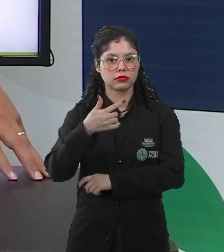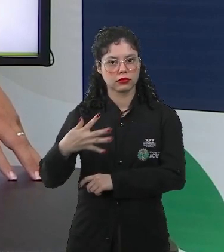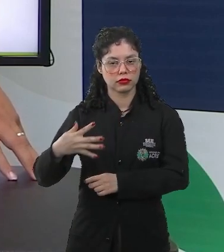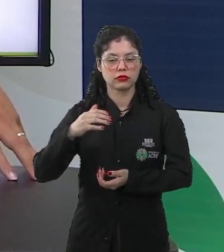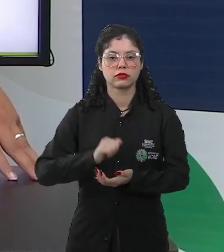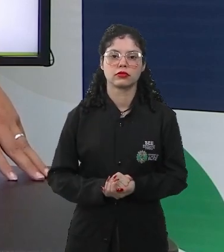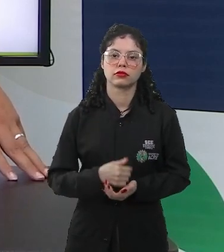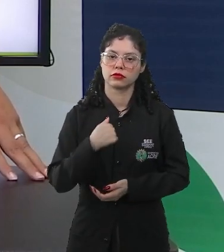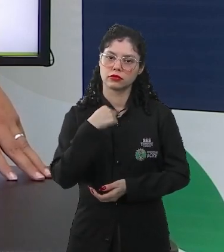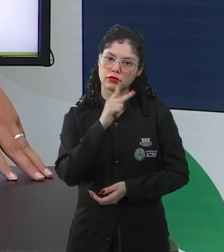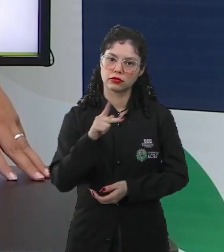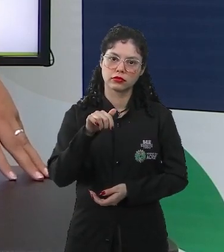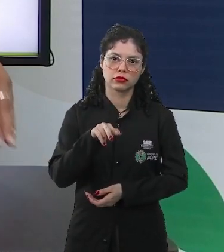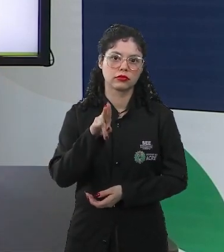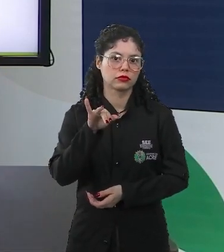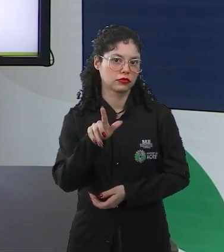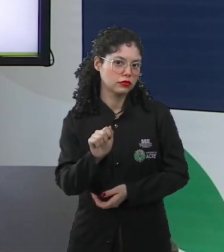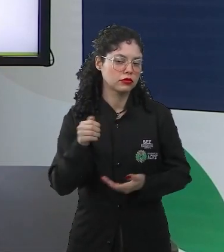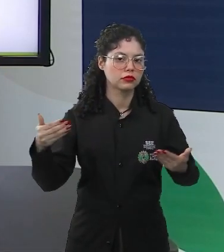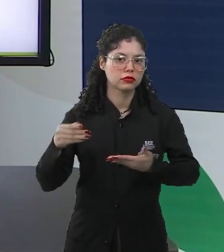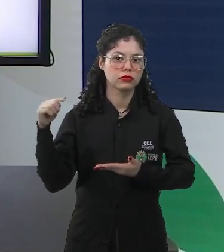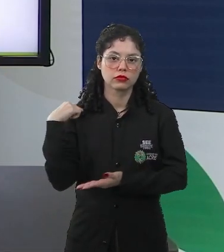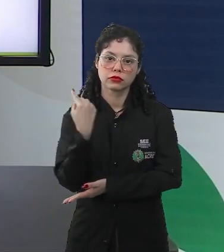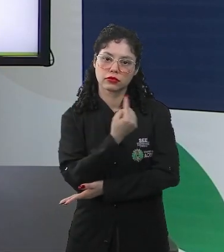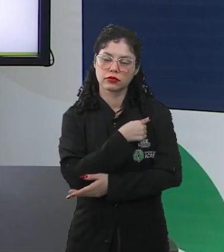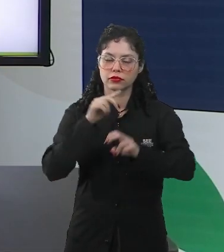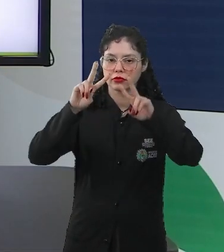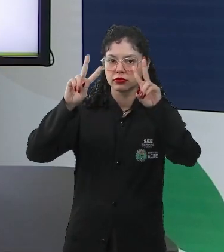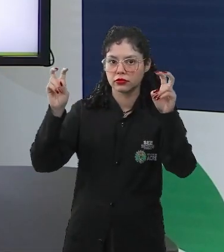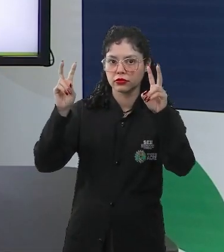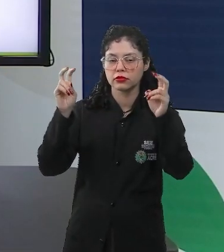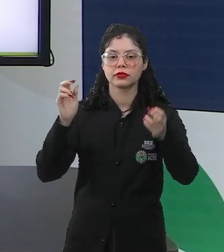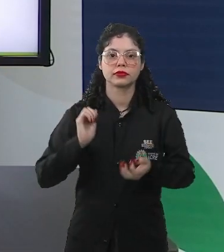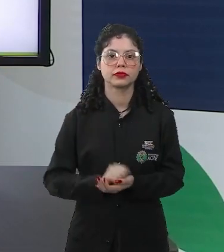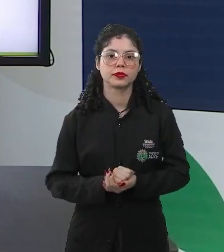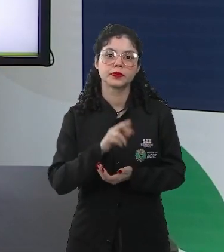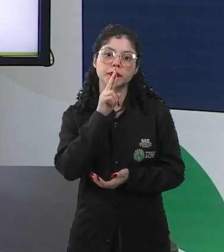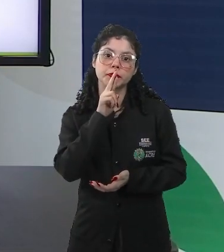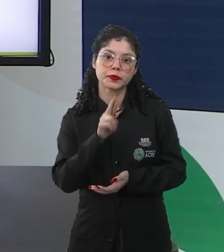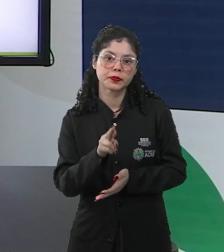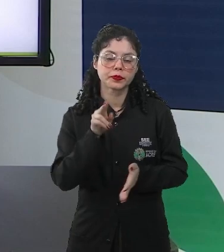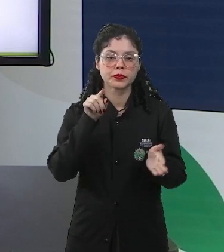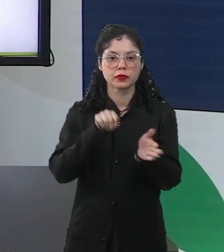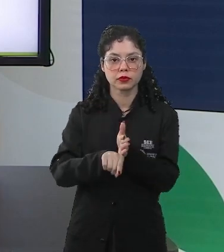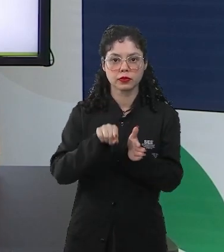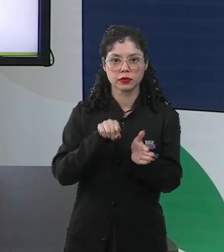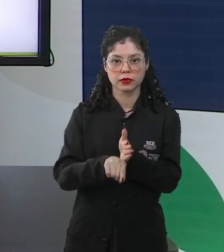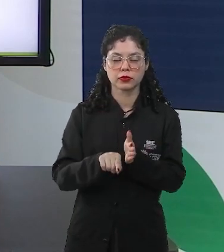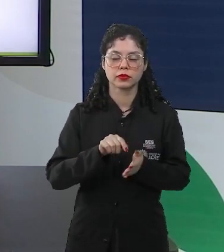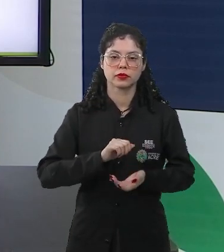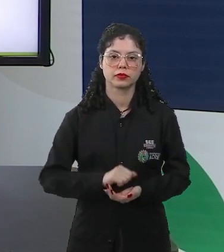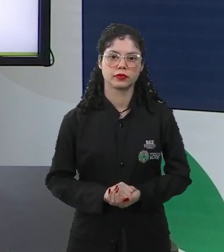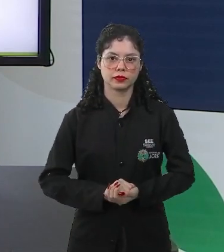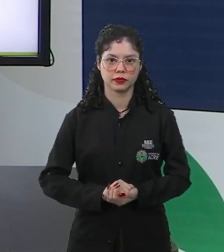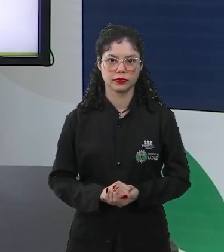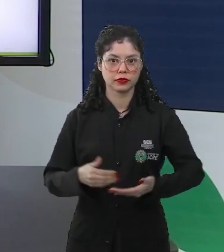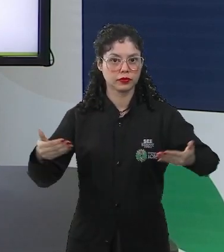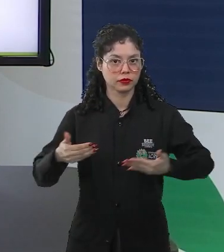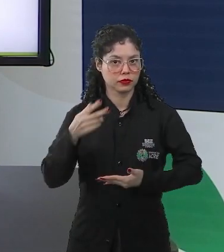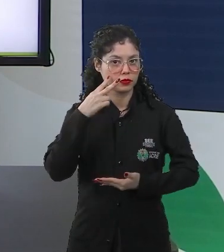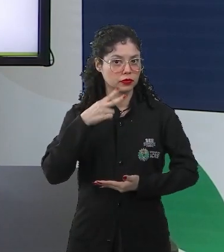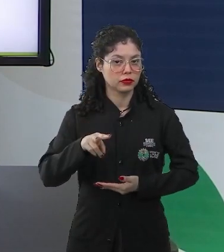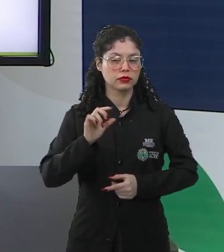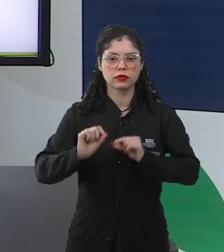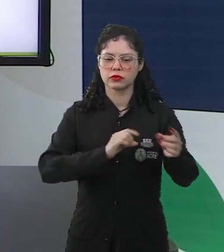Eu sou o professor Áquila e hoje nós iremos fazer resoluções de questões. Veremos